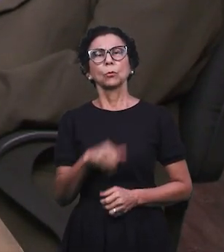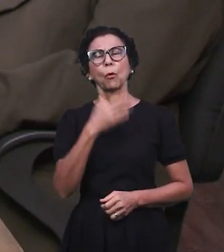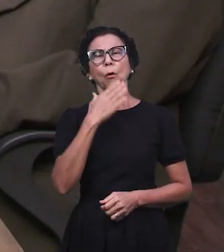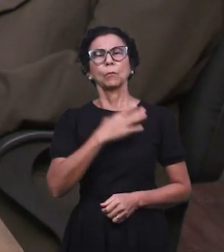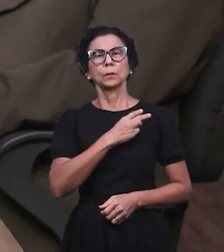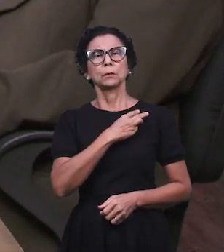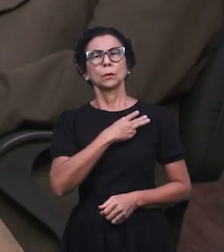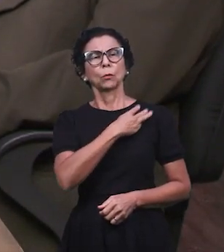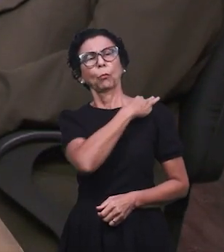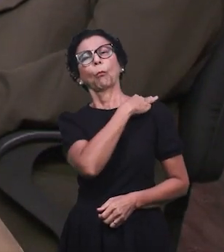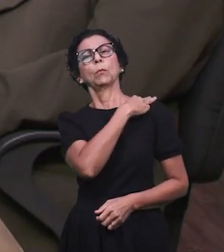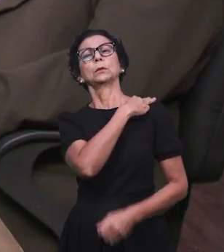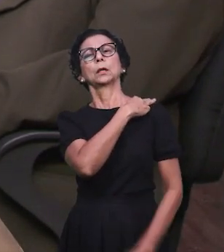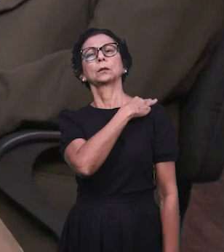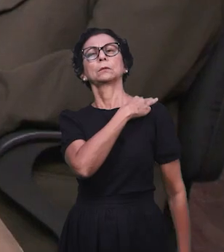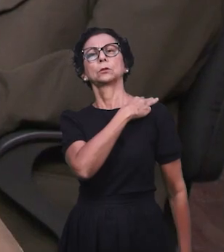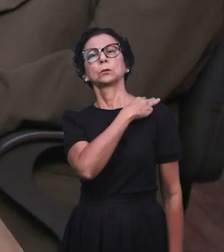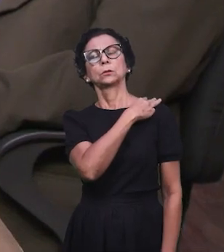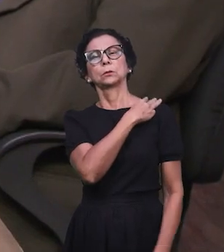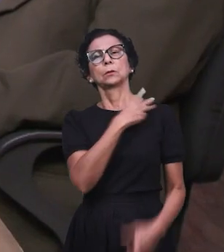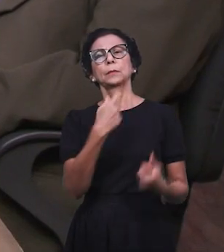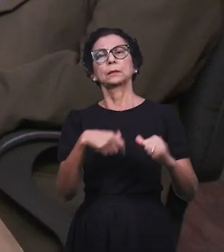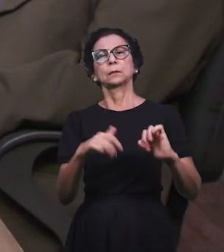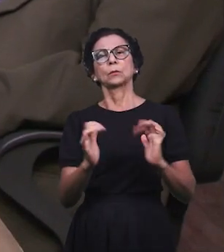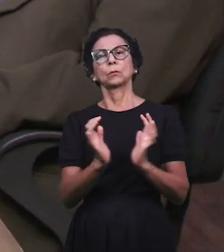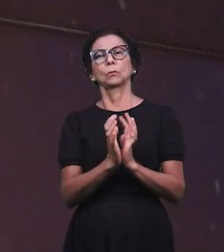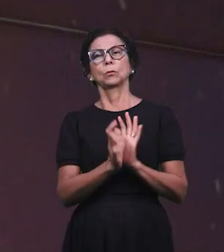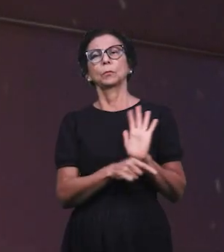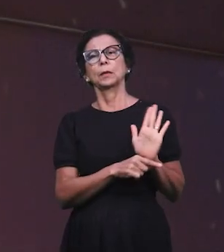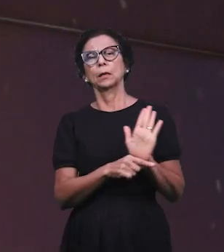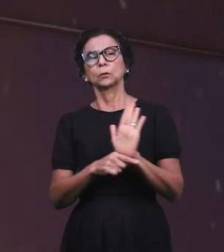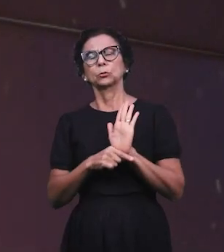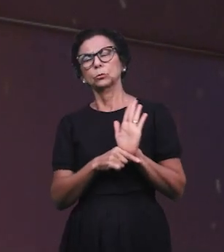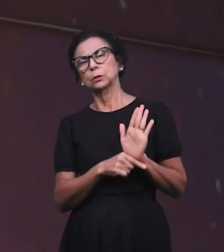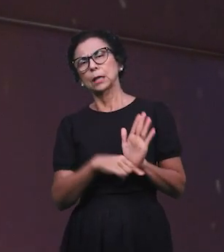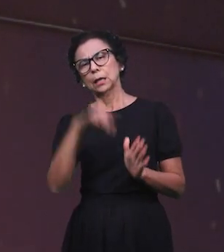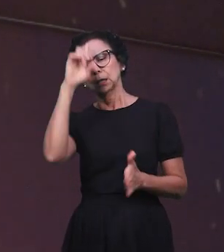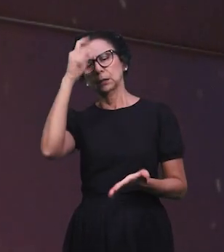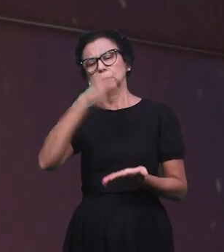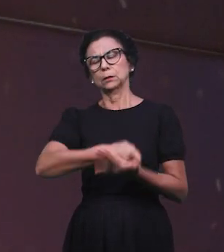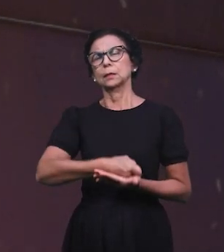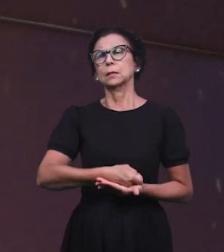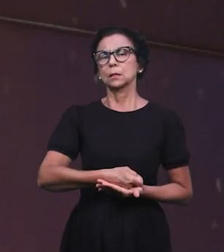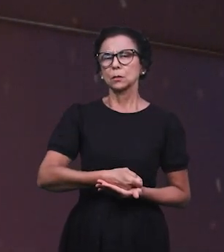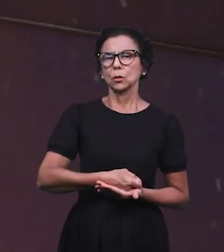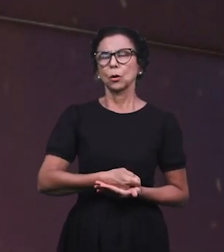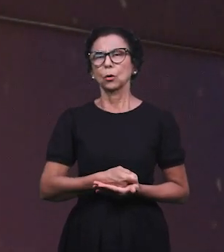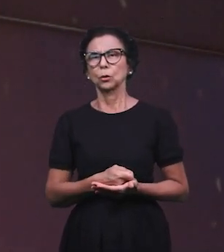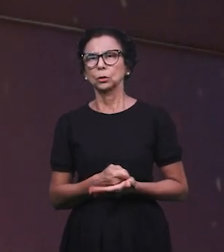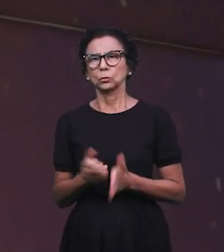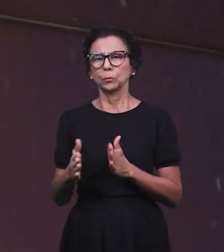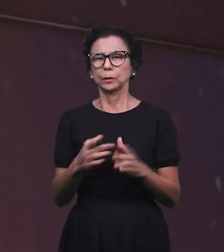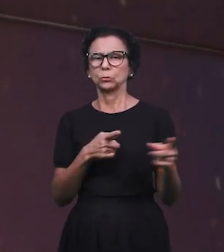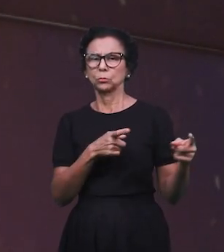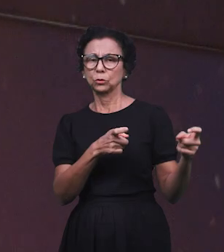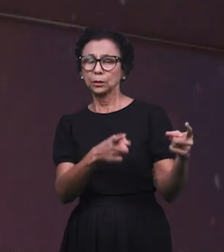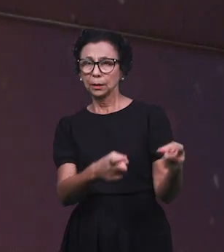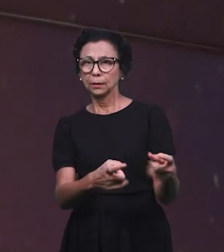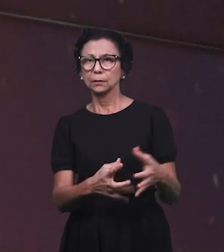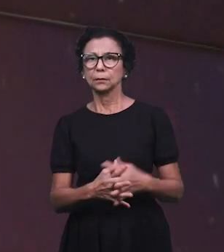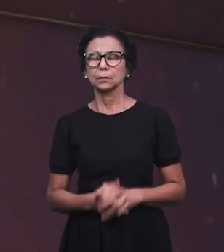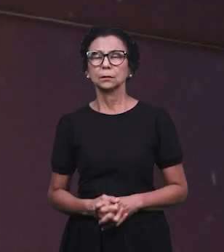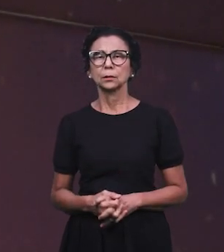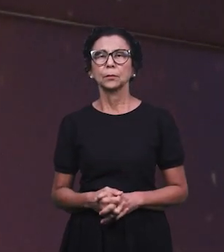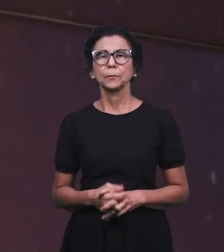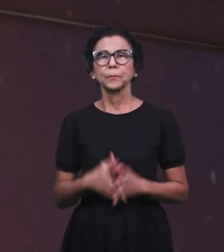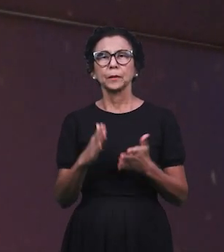ali um estado maior ao lado dele, que são seus conselheiros, para estar com ele, para auxiliar nas decisões, na tomada durante os conflitos